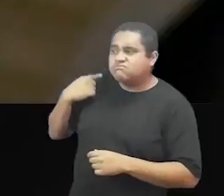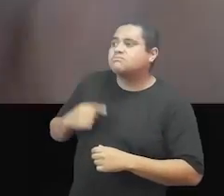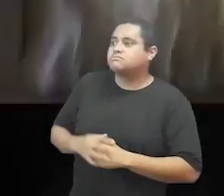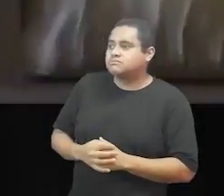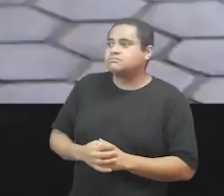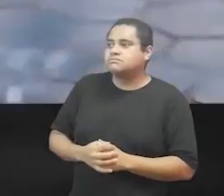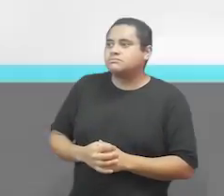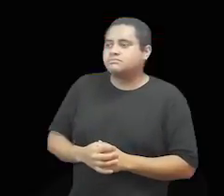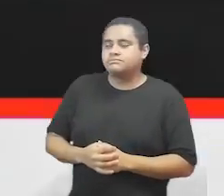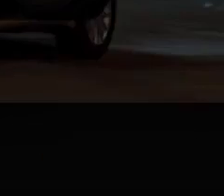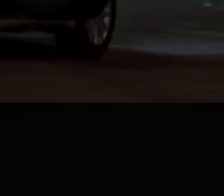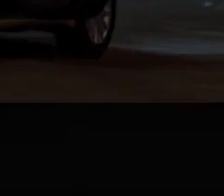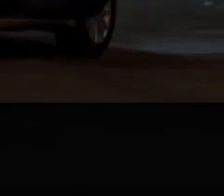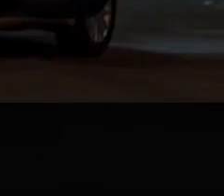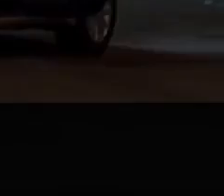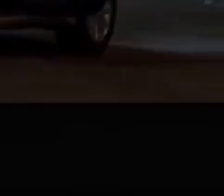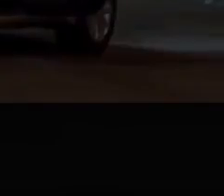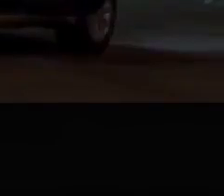Dying.